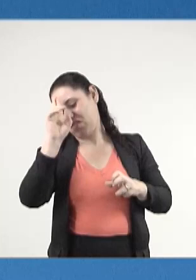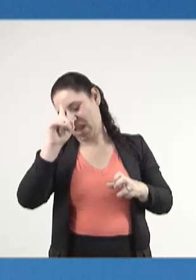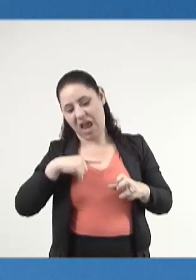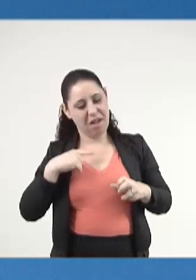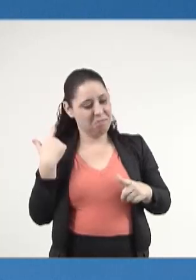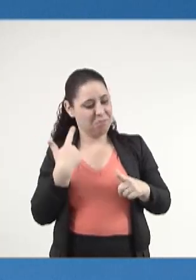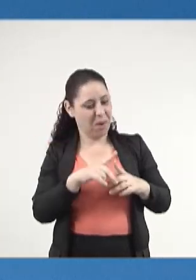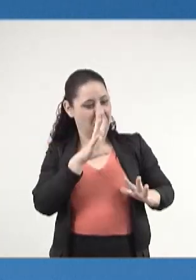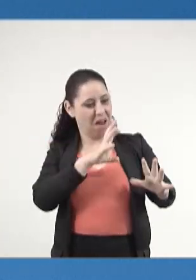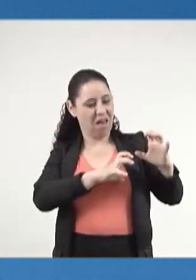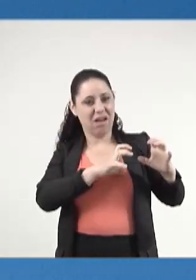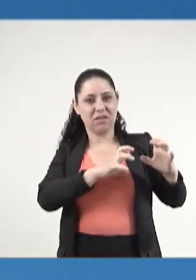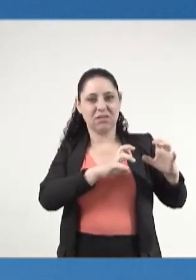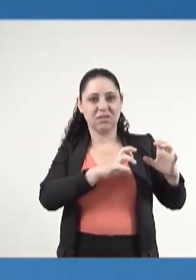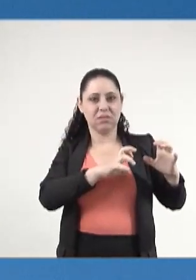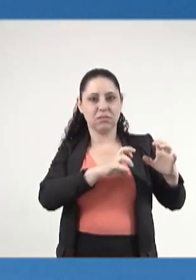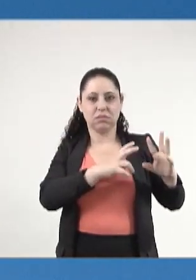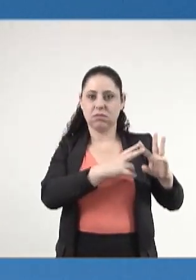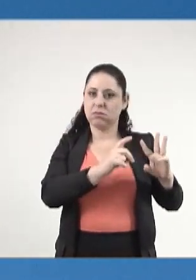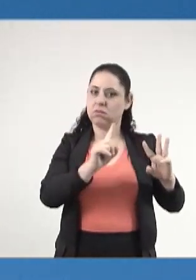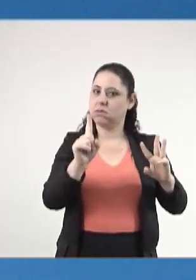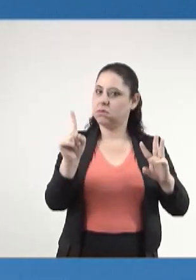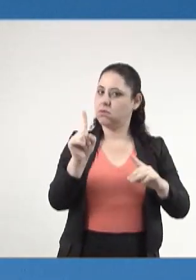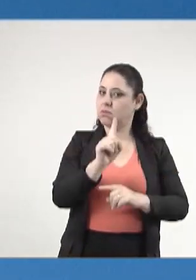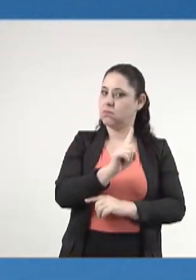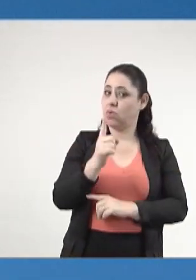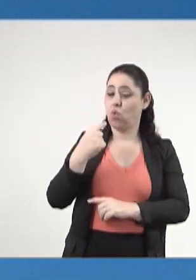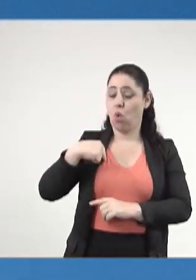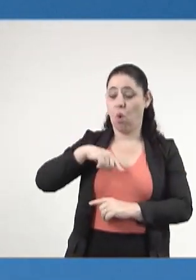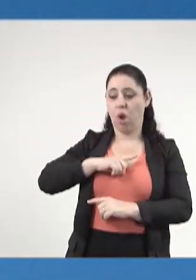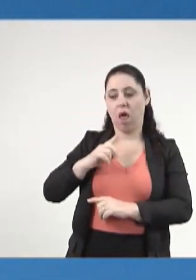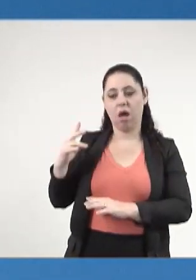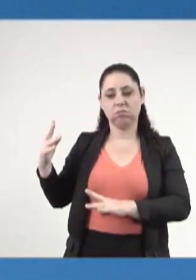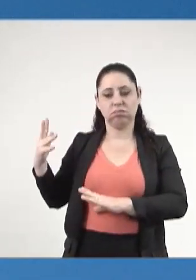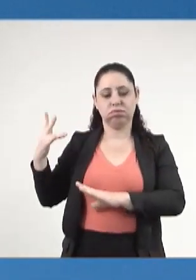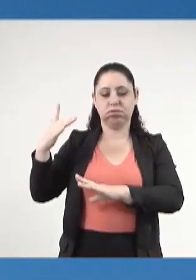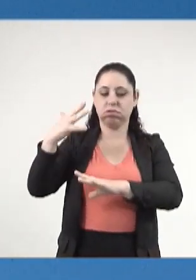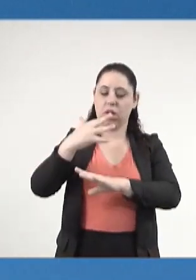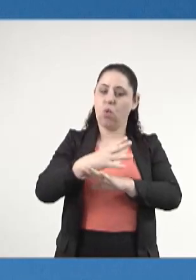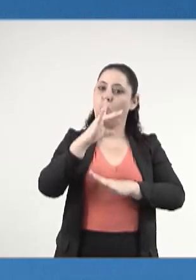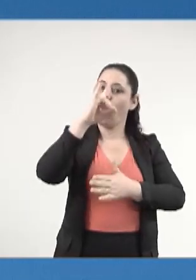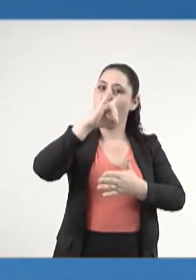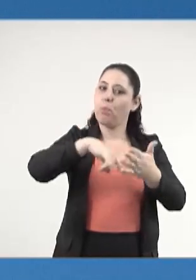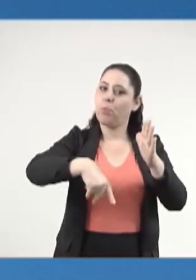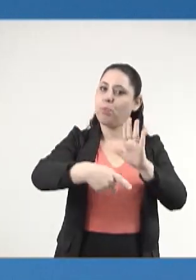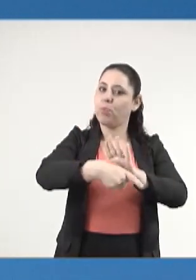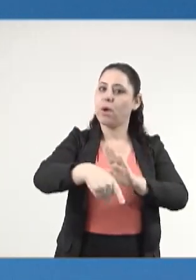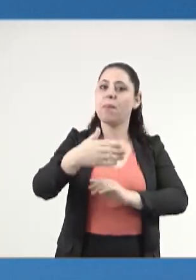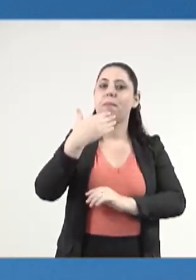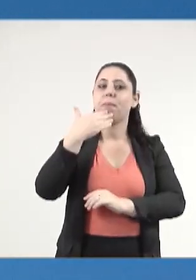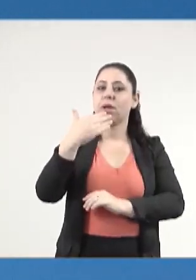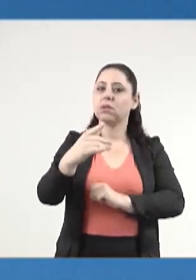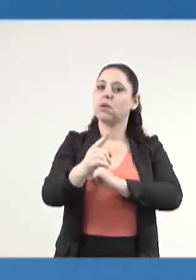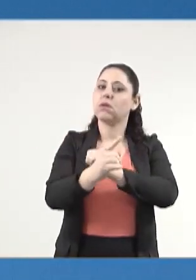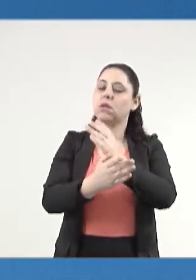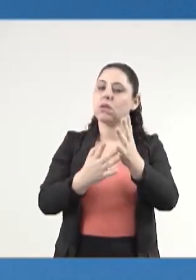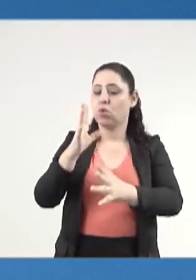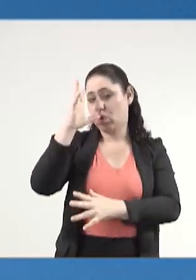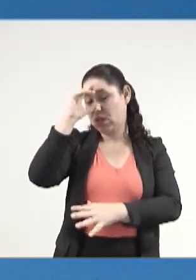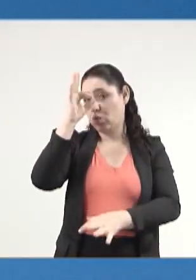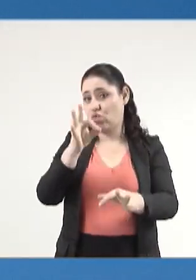criar problema com o índio. Não. Nós estamos lá com documento a fim de atender uma